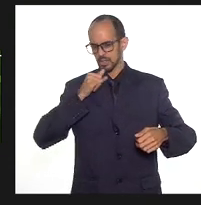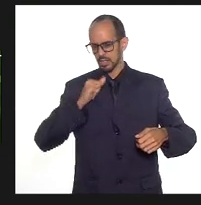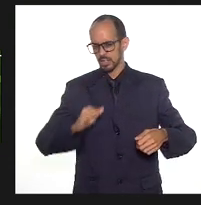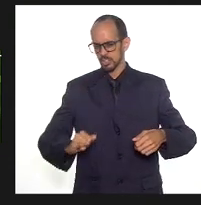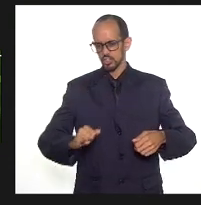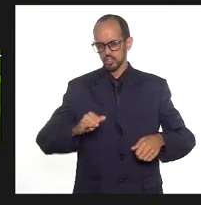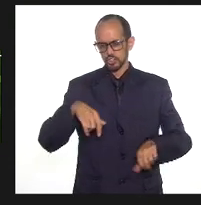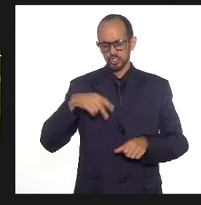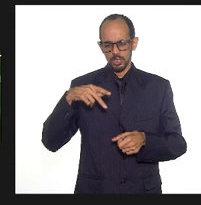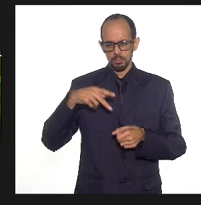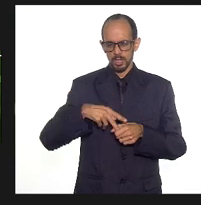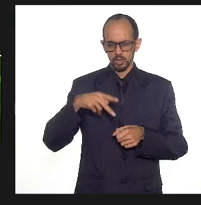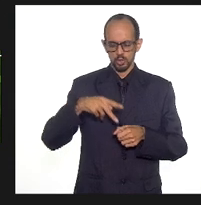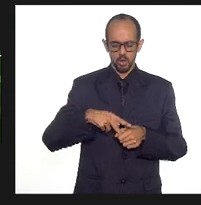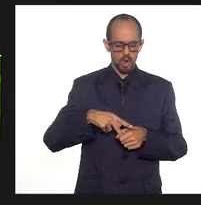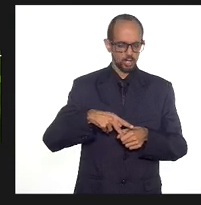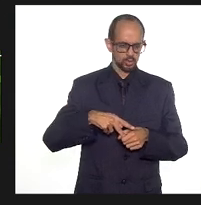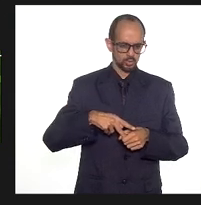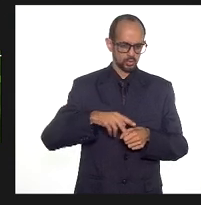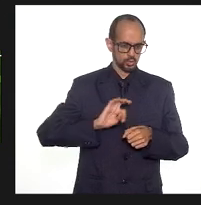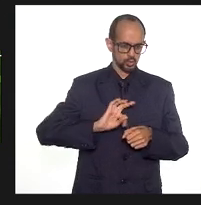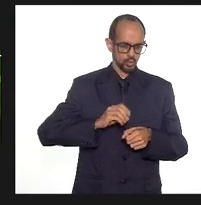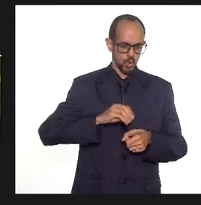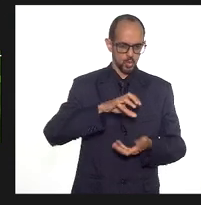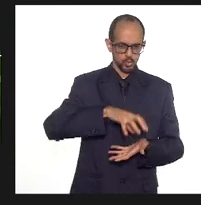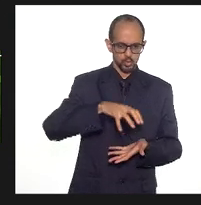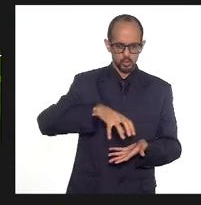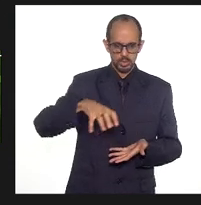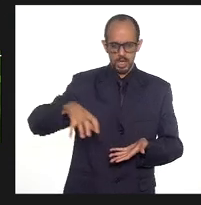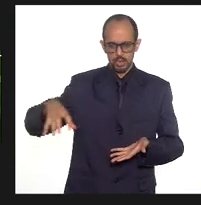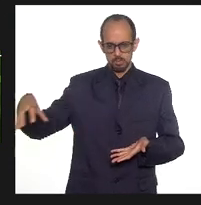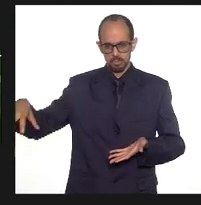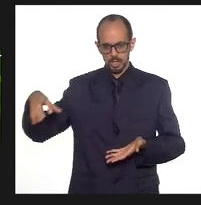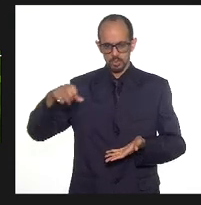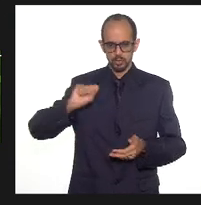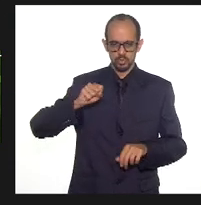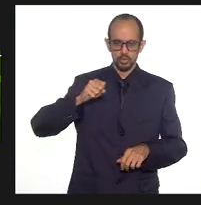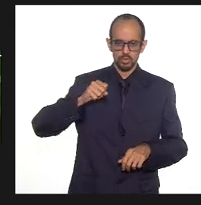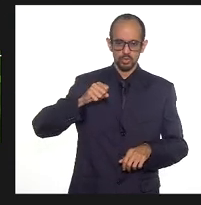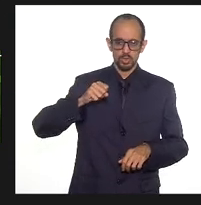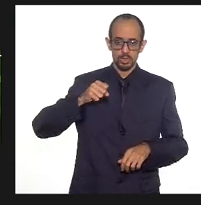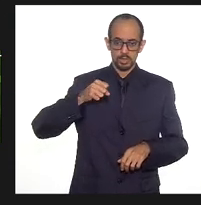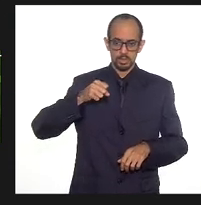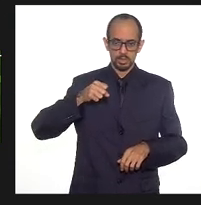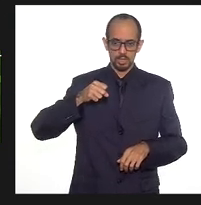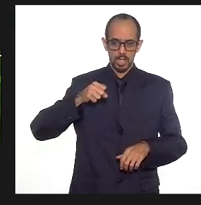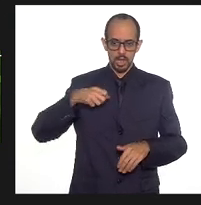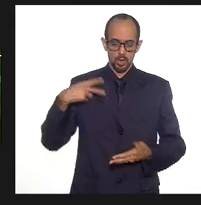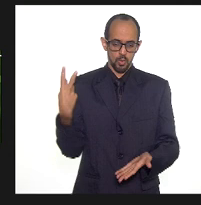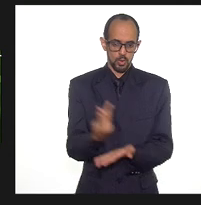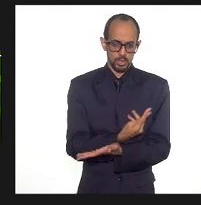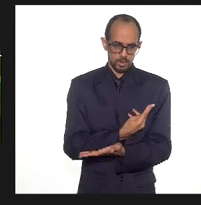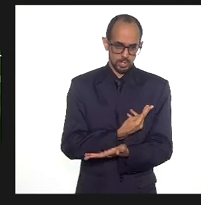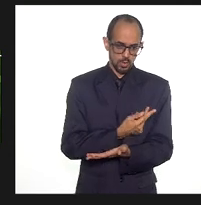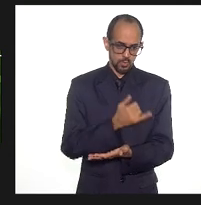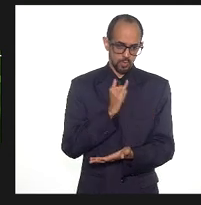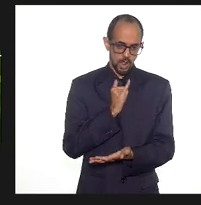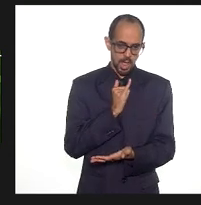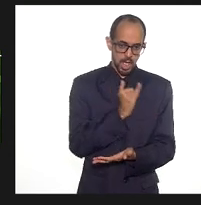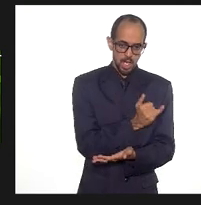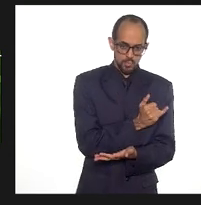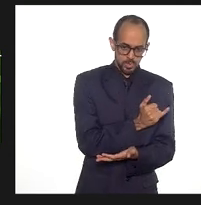os segmentos de negócio que porventura tenham sido mencionados a partir